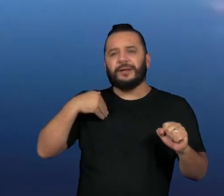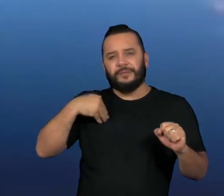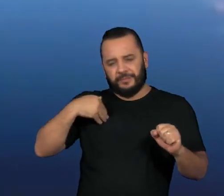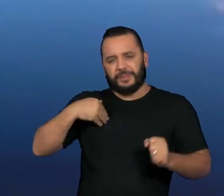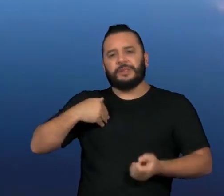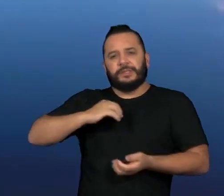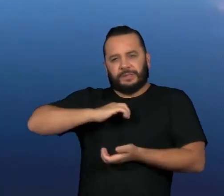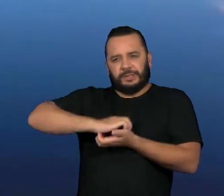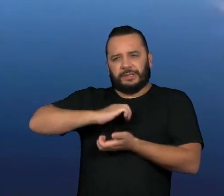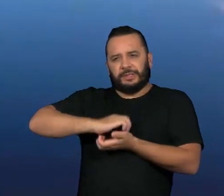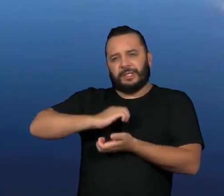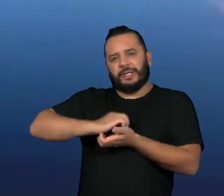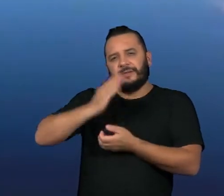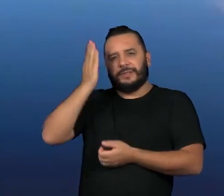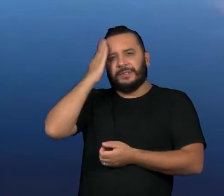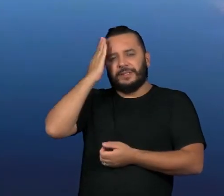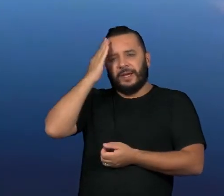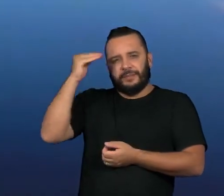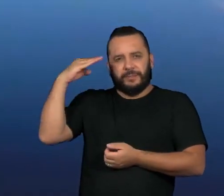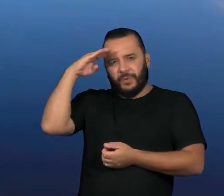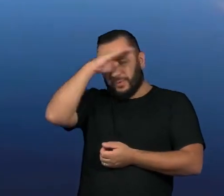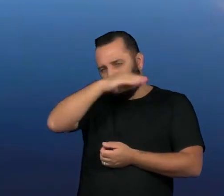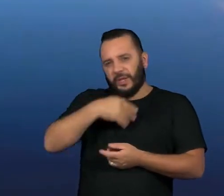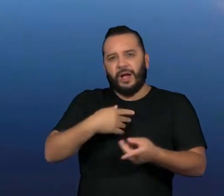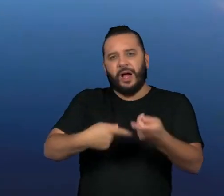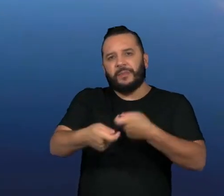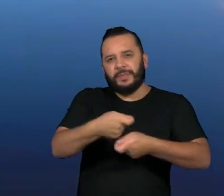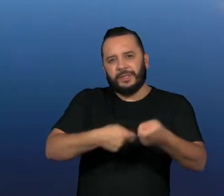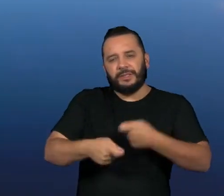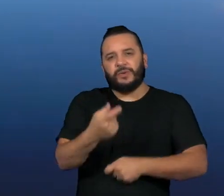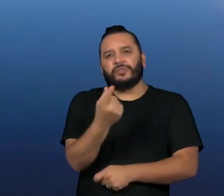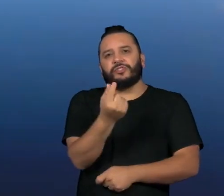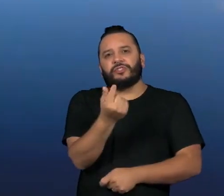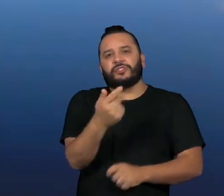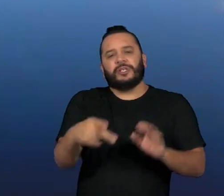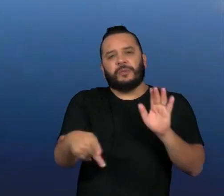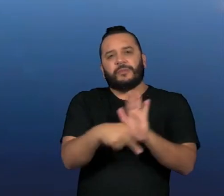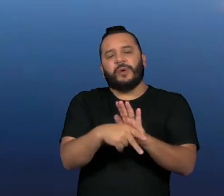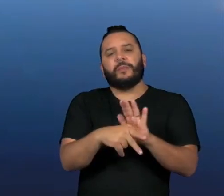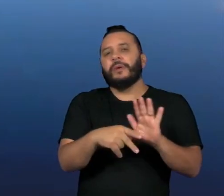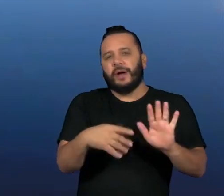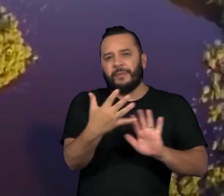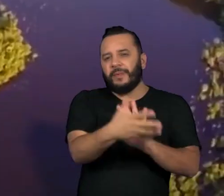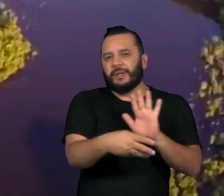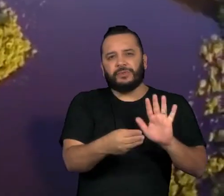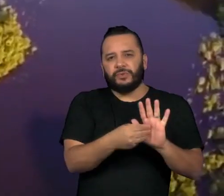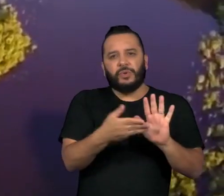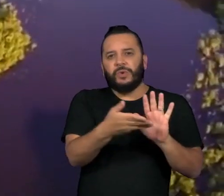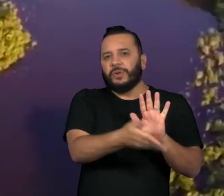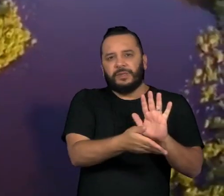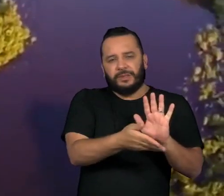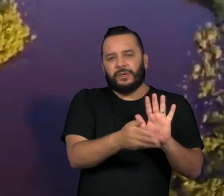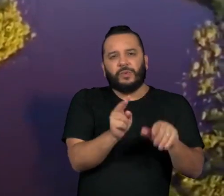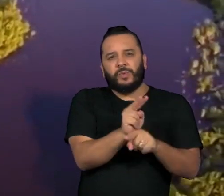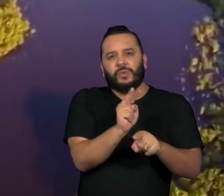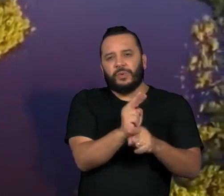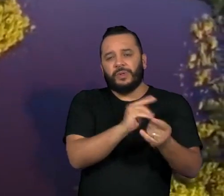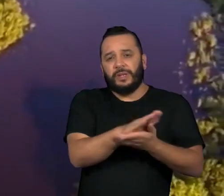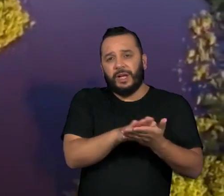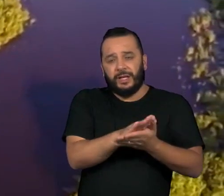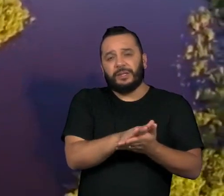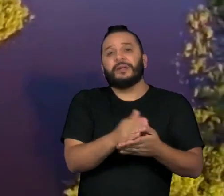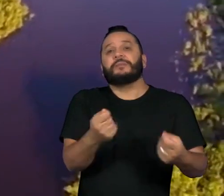na administração do Fundo Amazônia e determinou a reativação do uso do dinheiro em